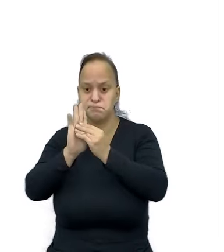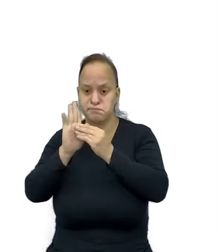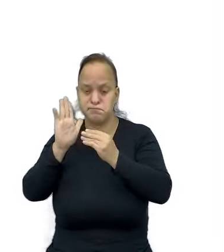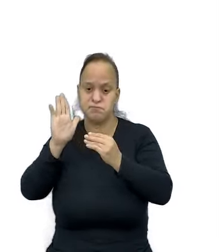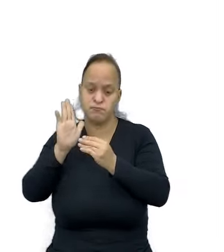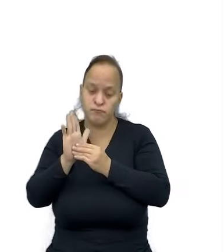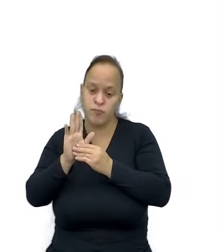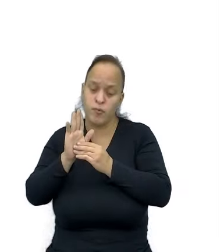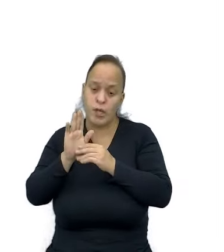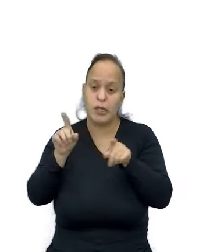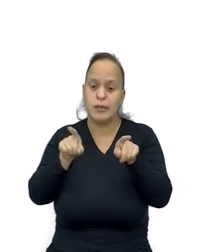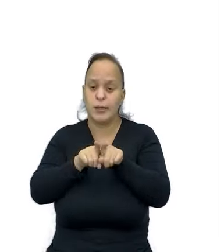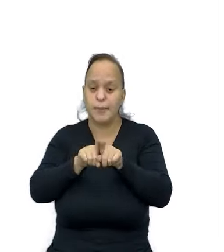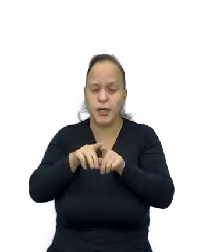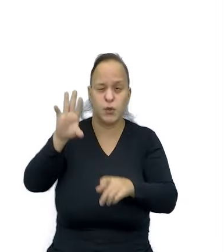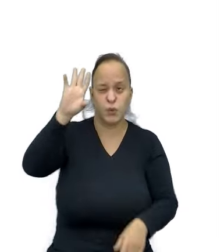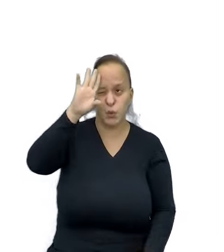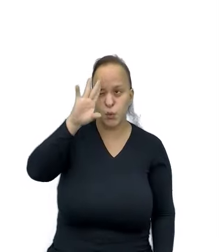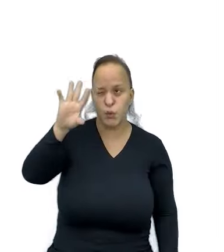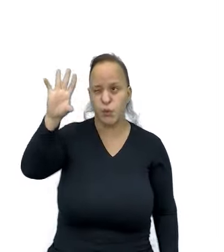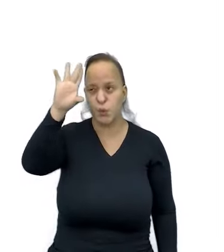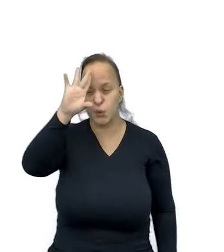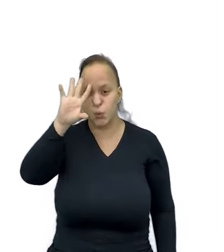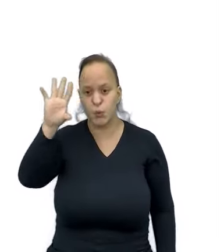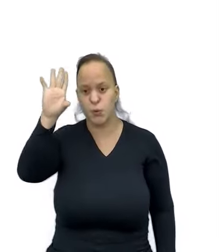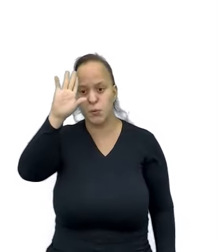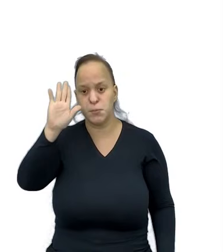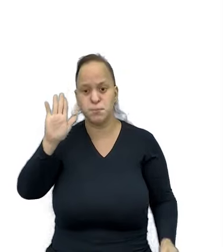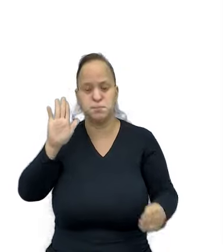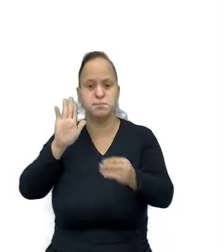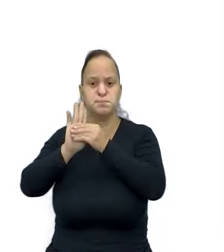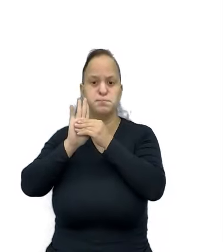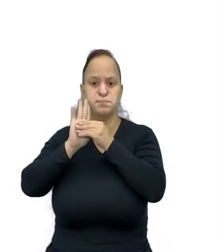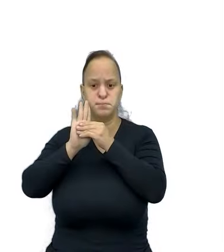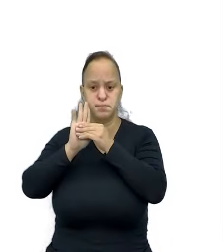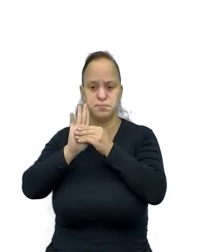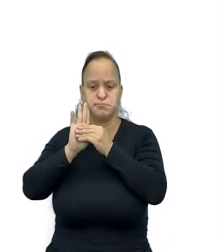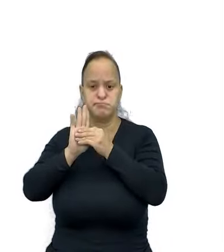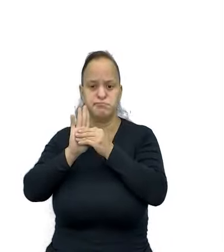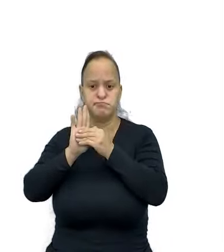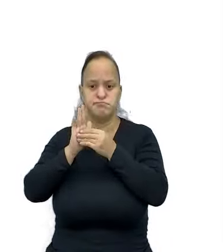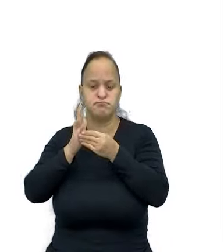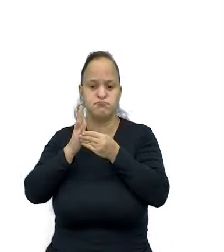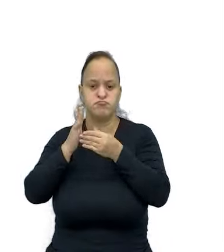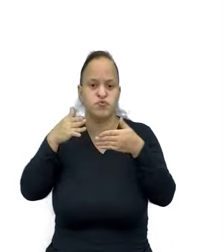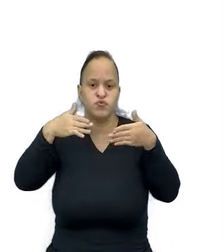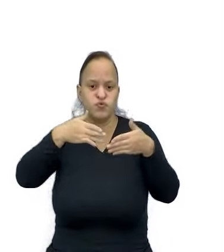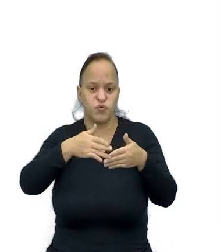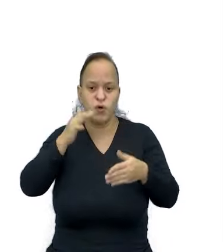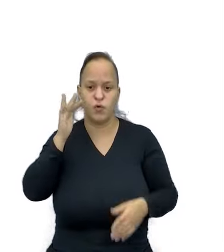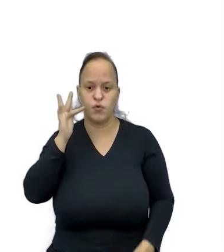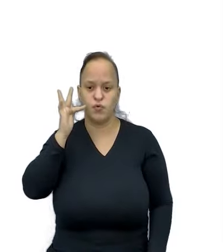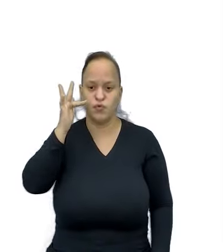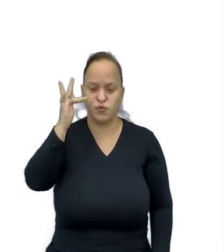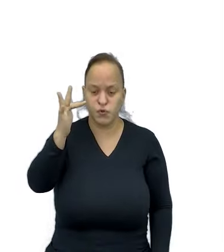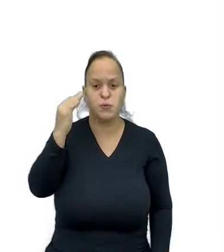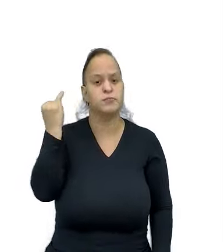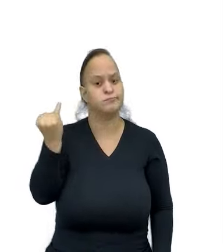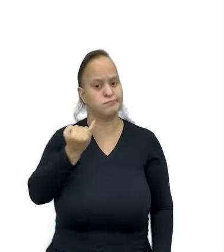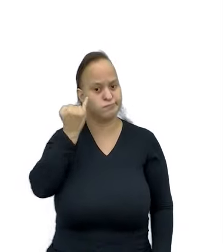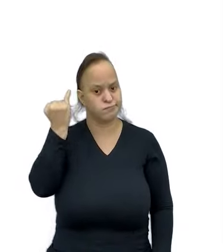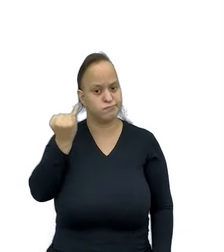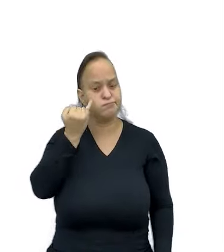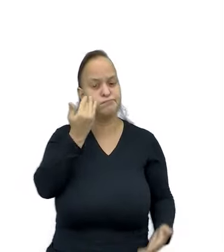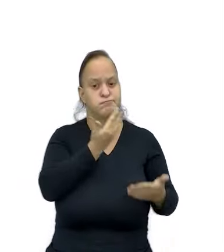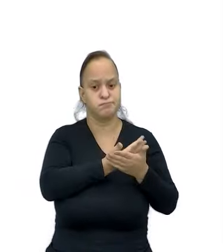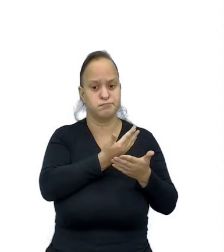seus princípios, os seus sonhos, né, fazendo aí um pensamento em relação ao futuro, que é importante aqui para a aula 2. Então, a gente